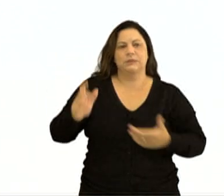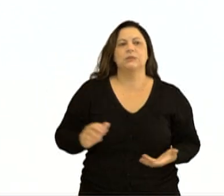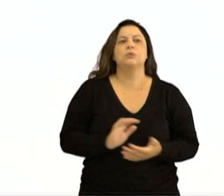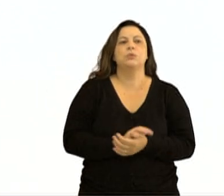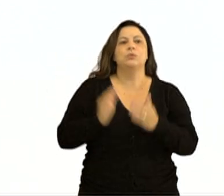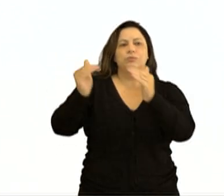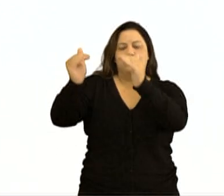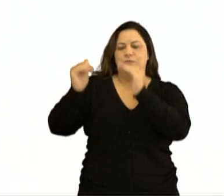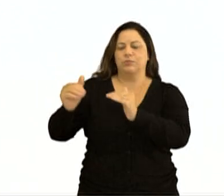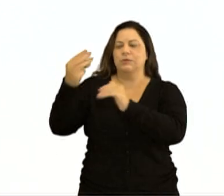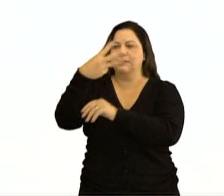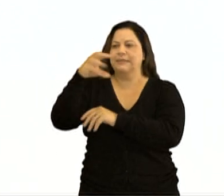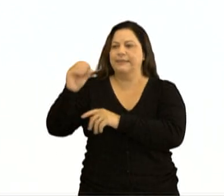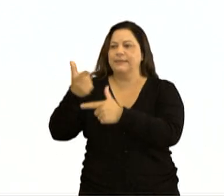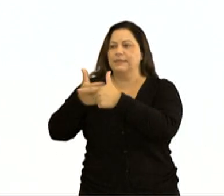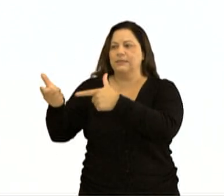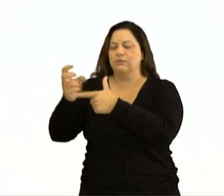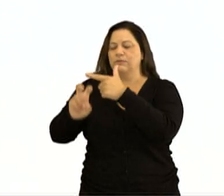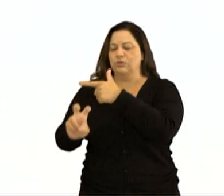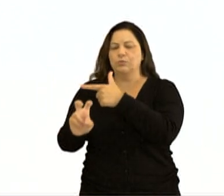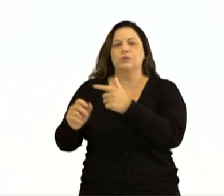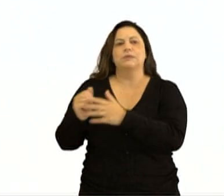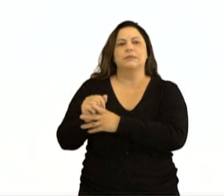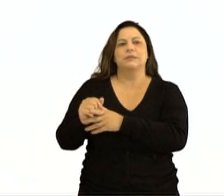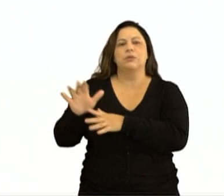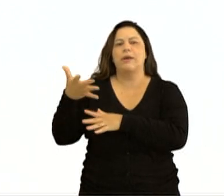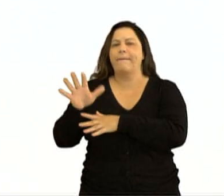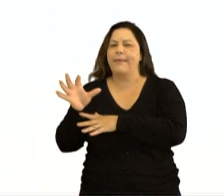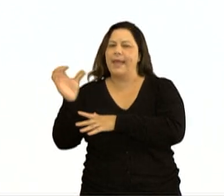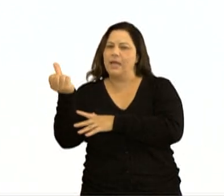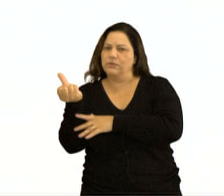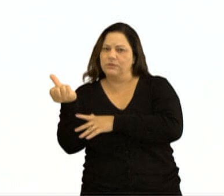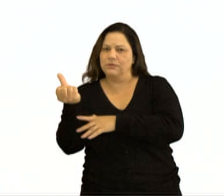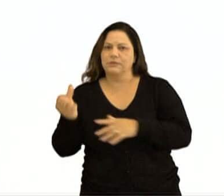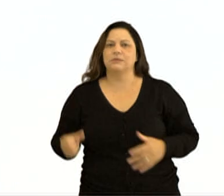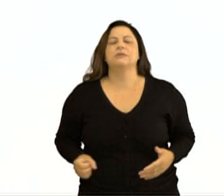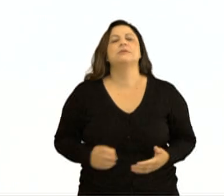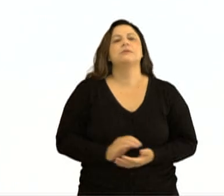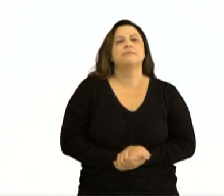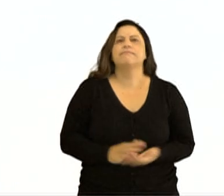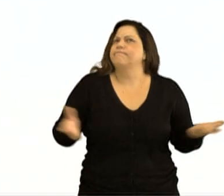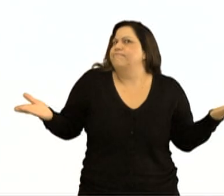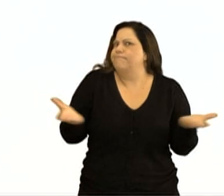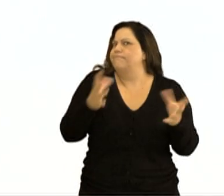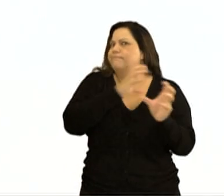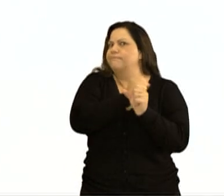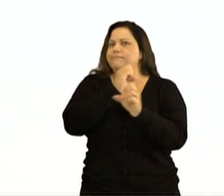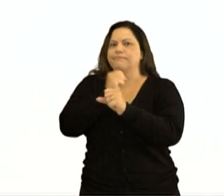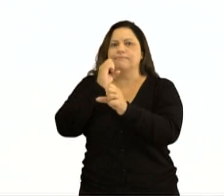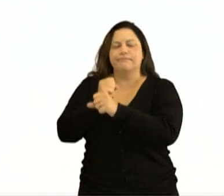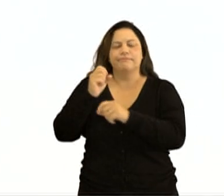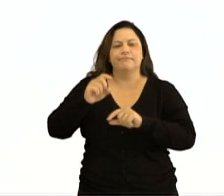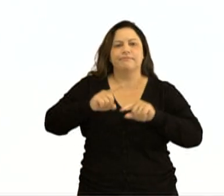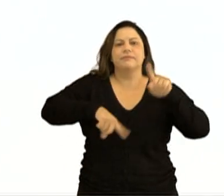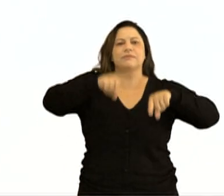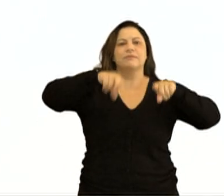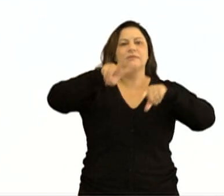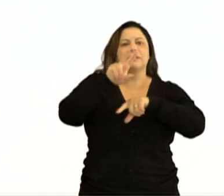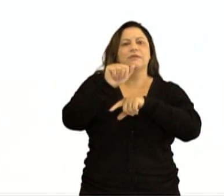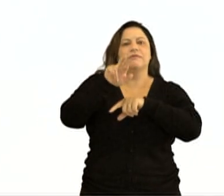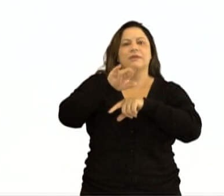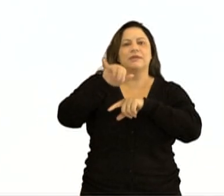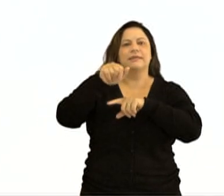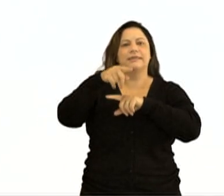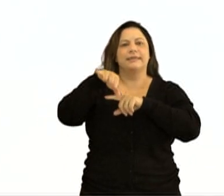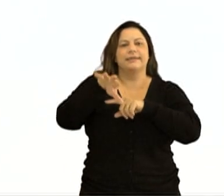Então, portanto, deu 30 dividido por 5, a média, portanto, vale 6. Agora, vamos calcular a variância. A variância